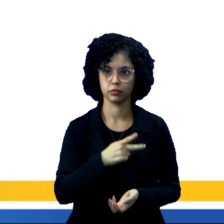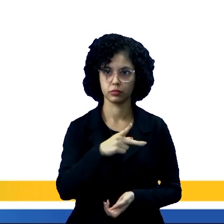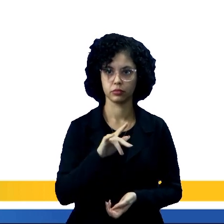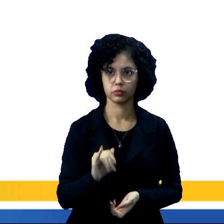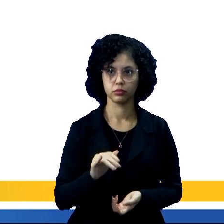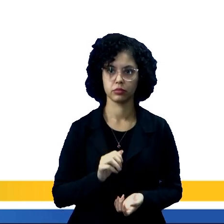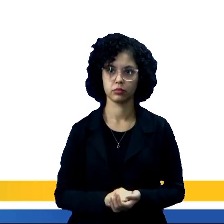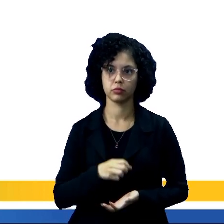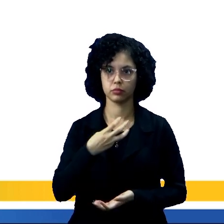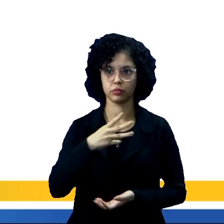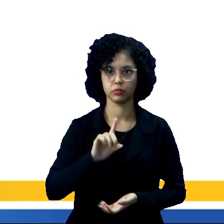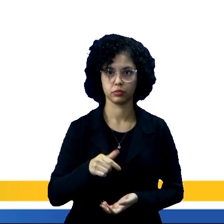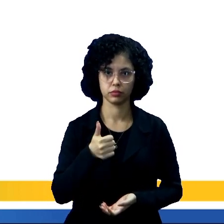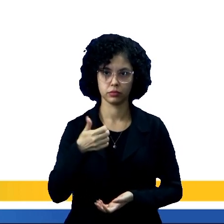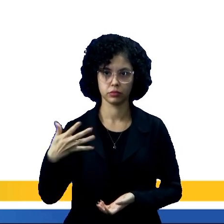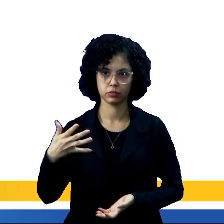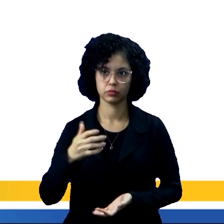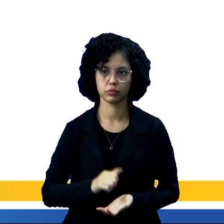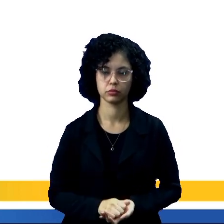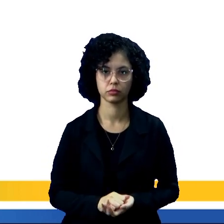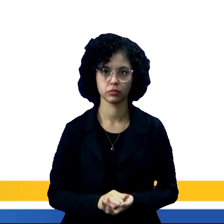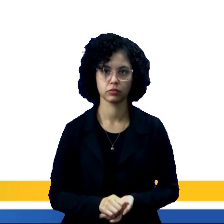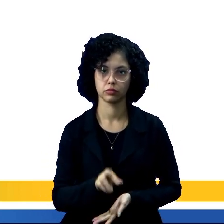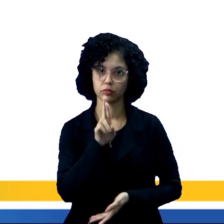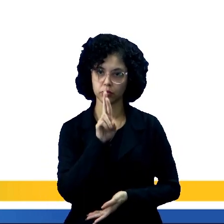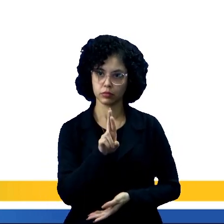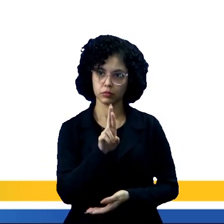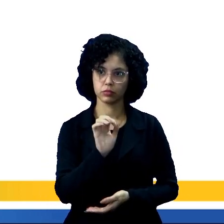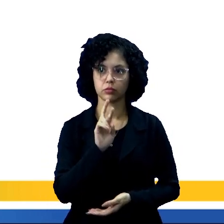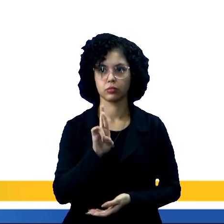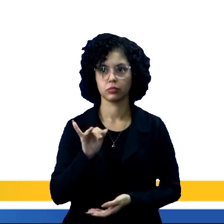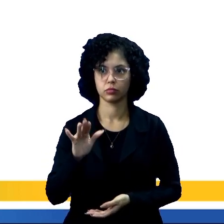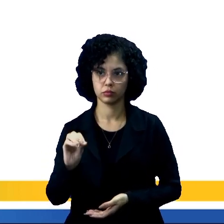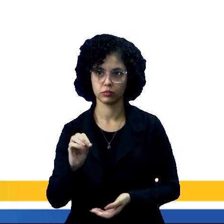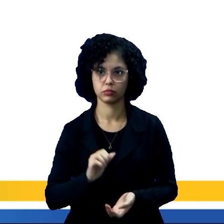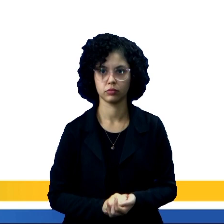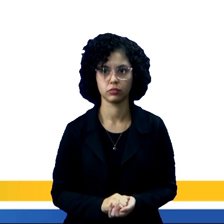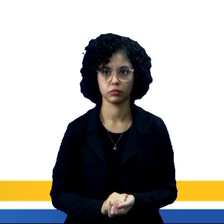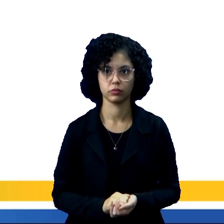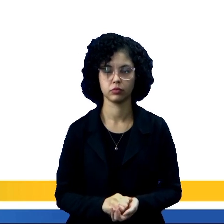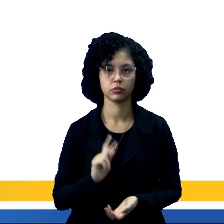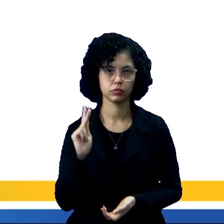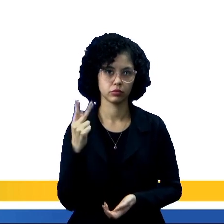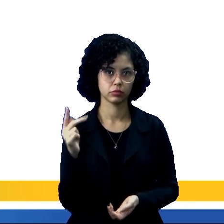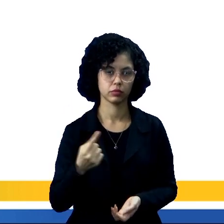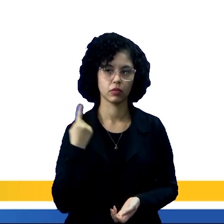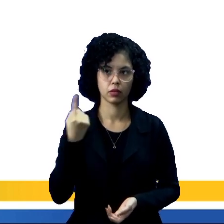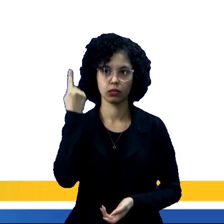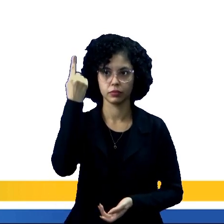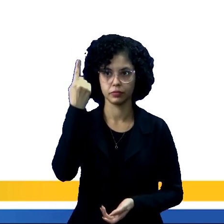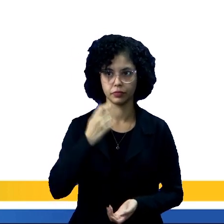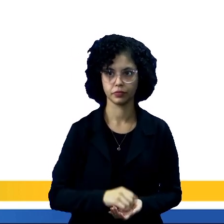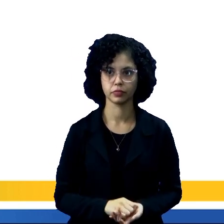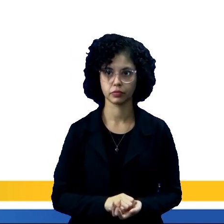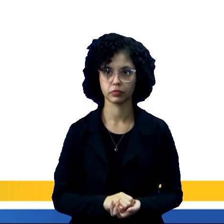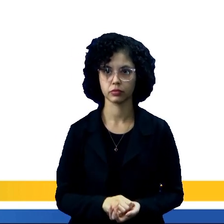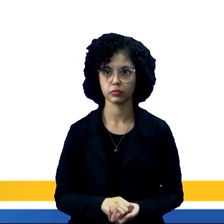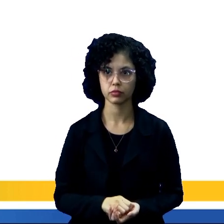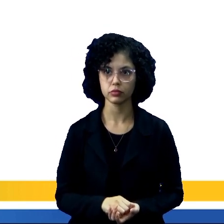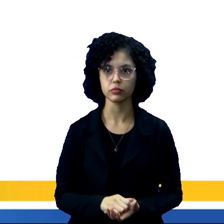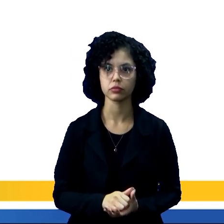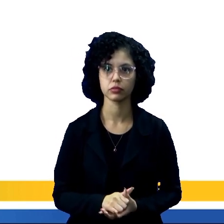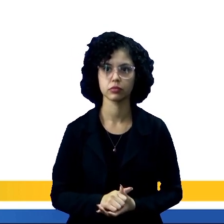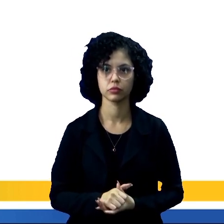base. O π, a gente já sabe, 3,14. O R é o raio e a letra H, a altura.